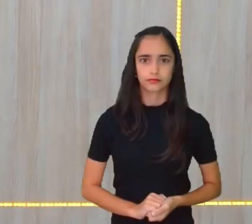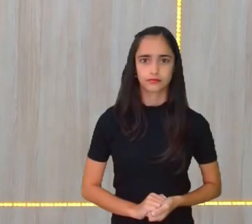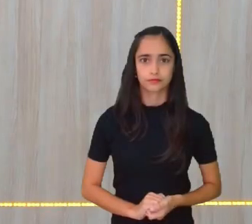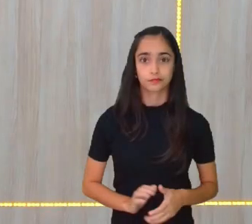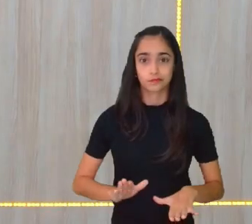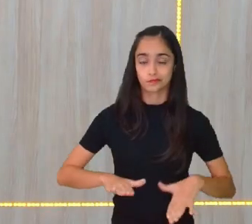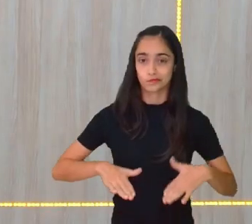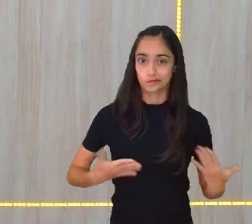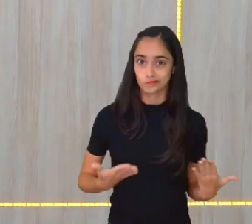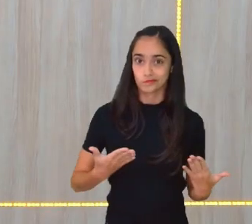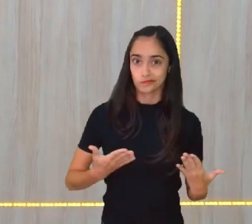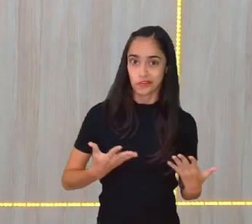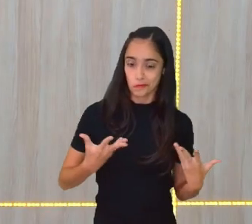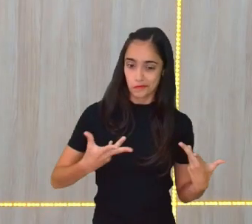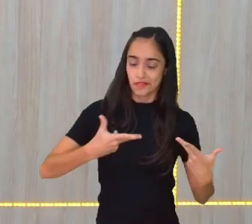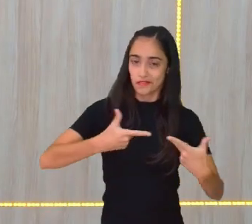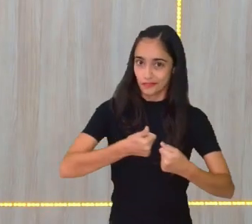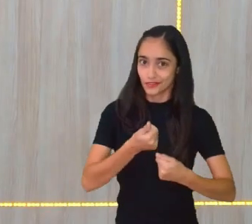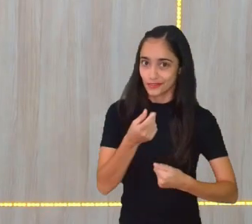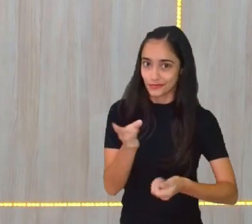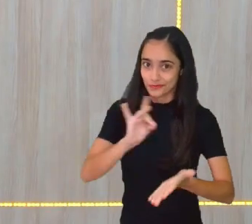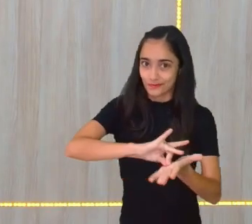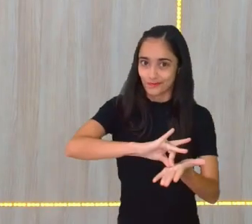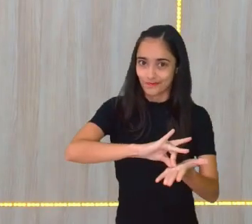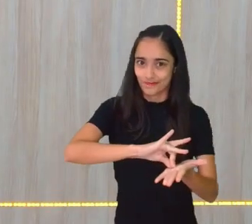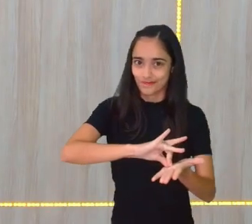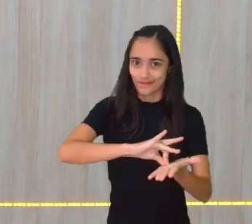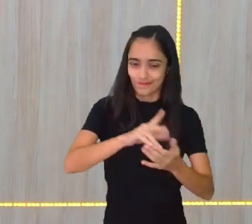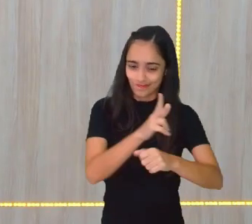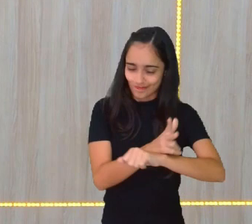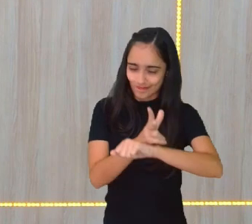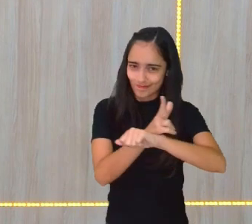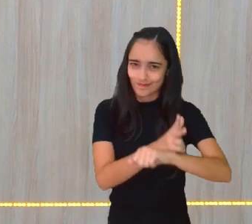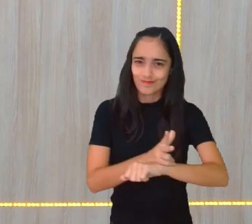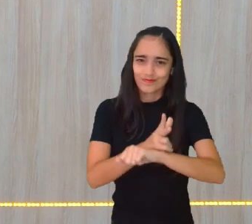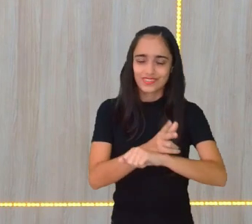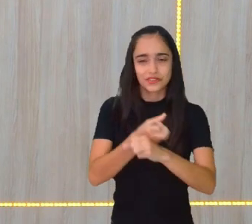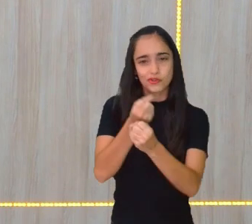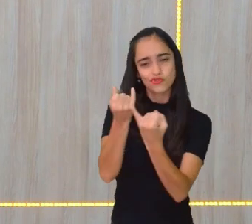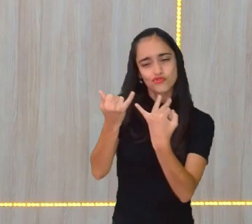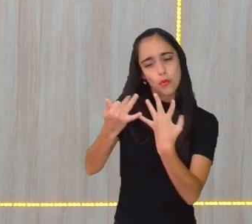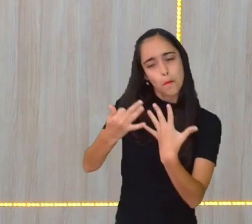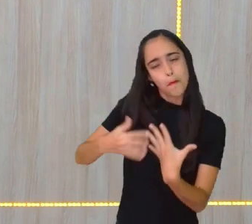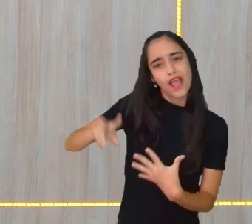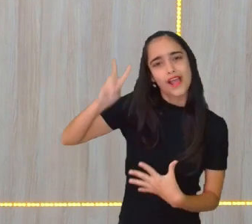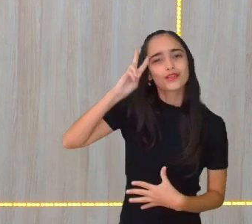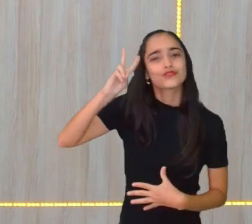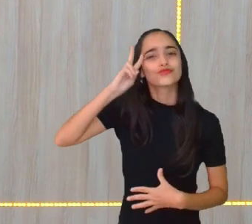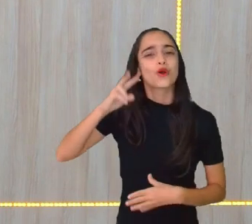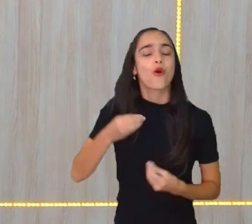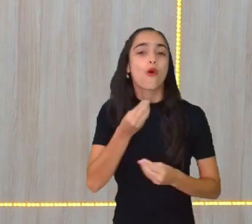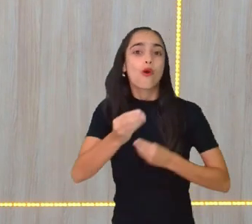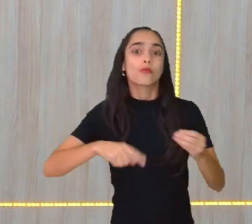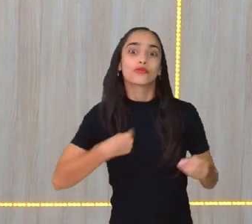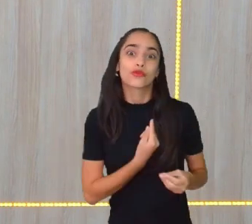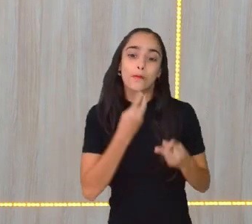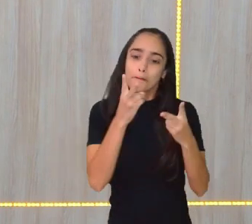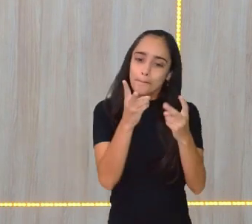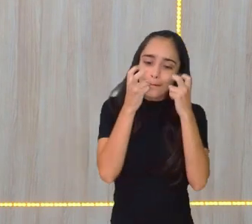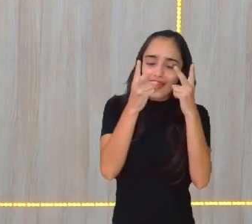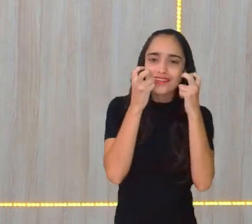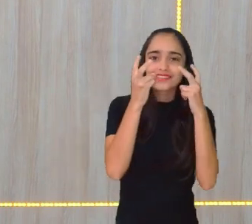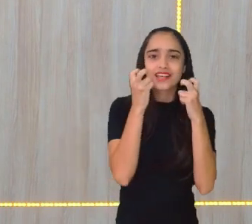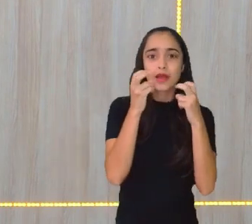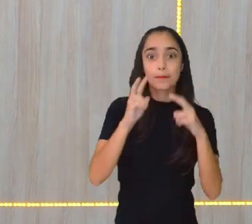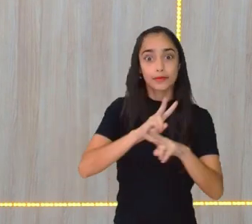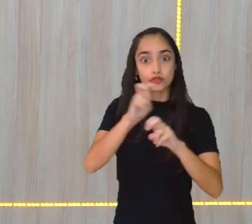E aí, encantador, né? O conto, o curta, na verdade, que vai contar a história aí, como a gente pôde perceber e acompanhar,